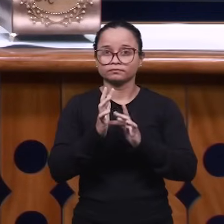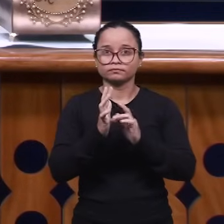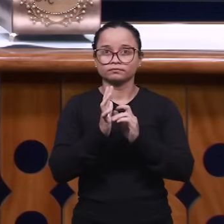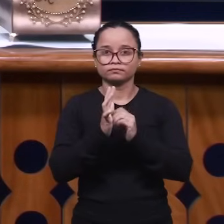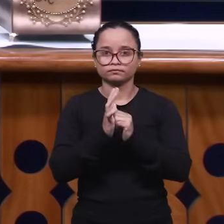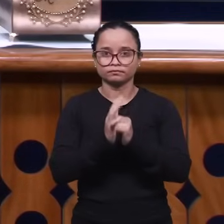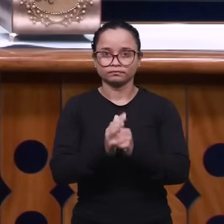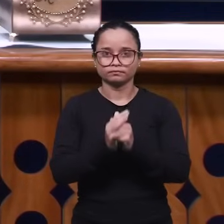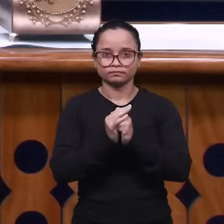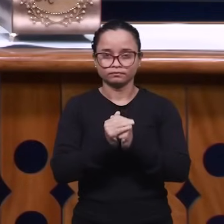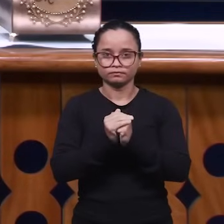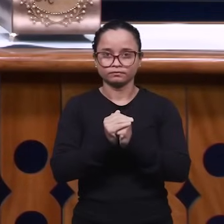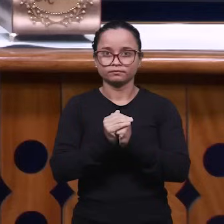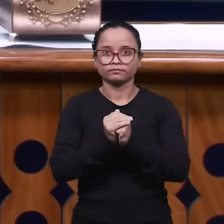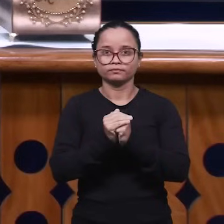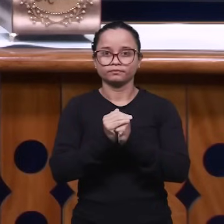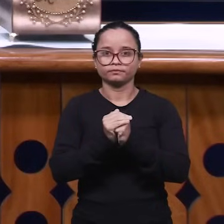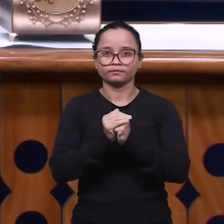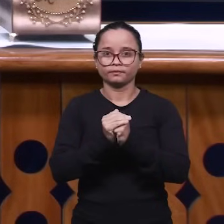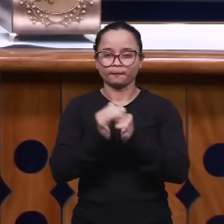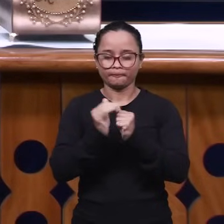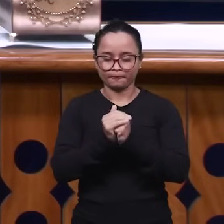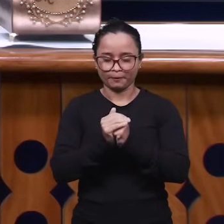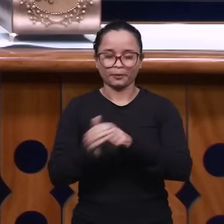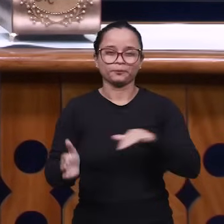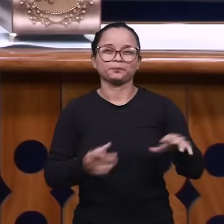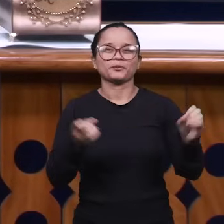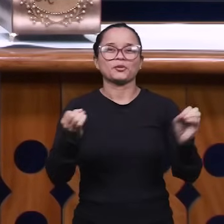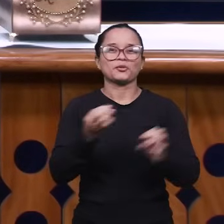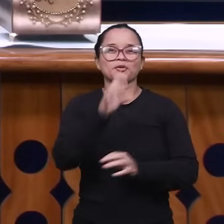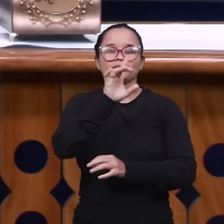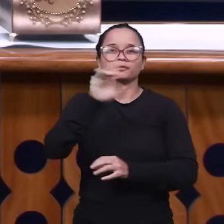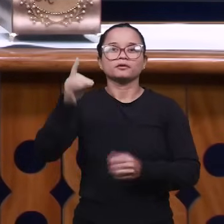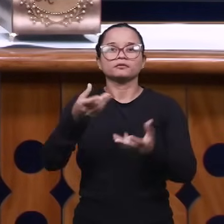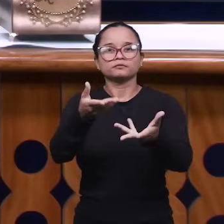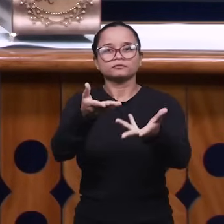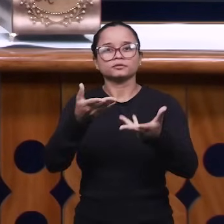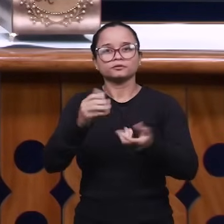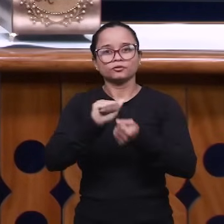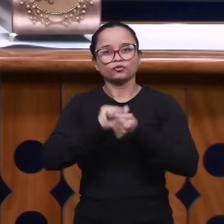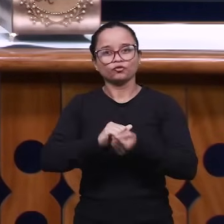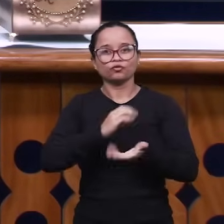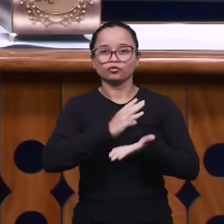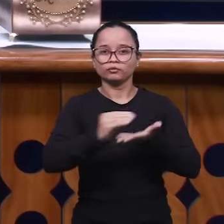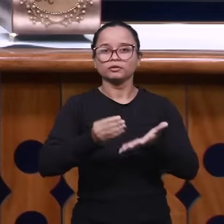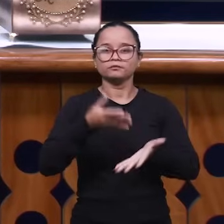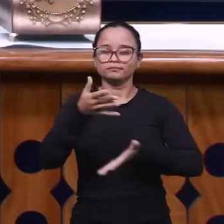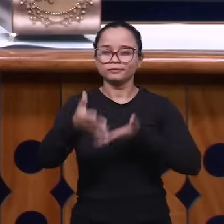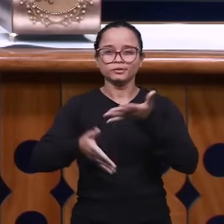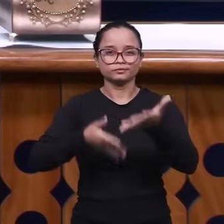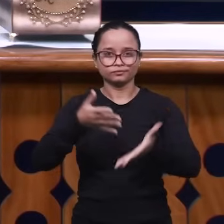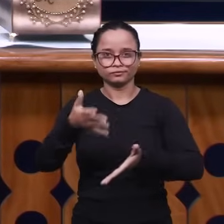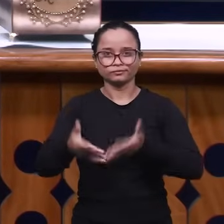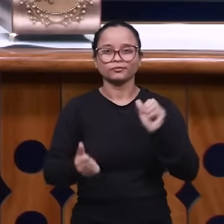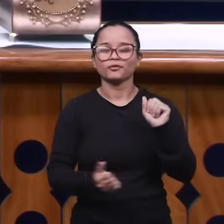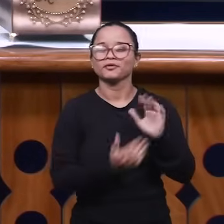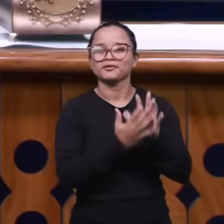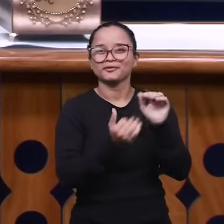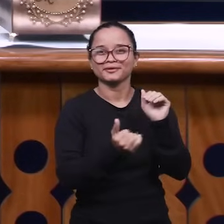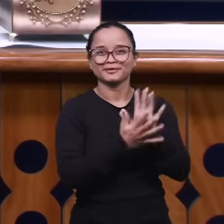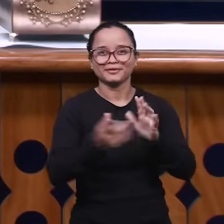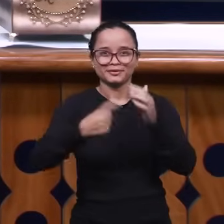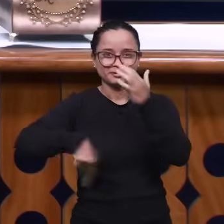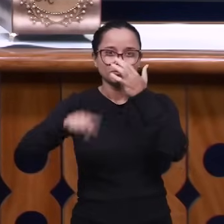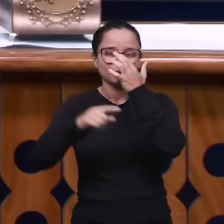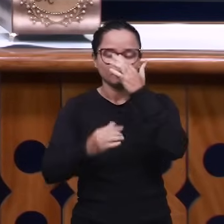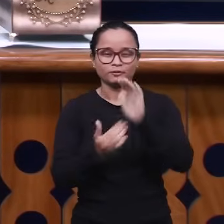Senhor Jesus. Amém. Amém. Glória a Deus. Agora queremos te convidar para cantar um louvor ao Senhor. Nós estaremos